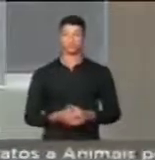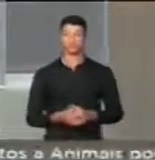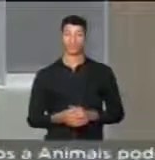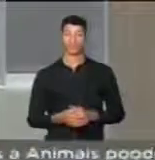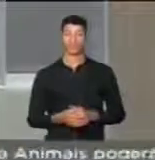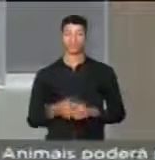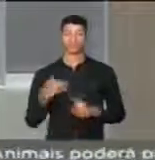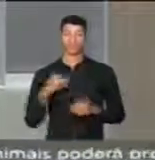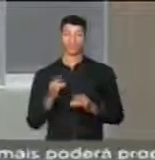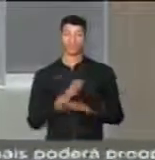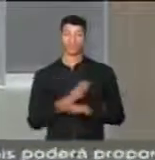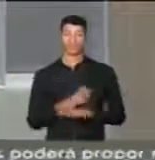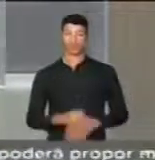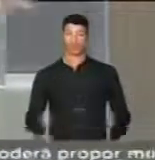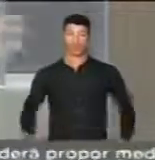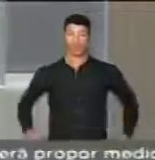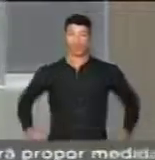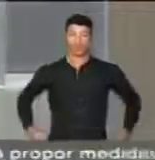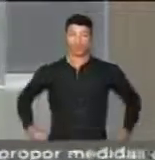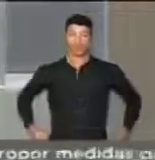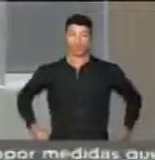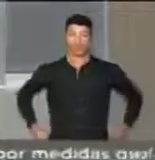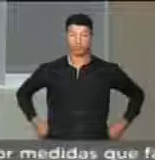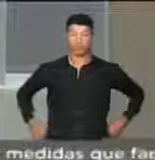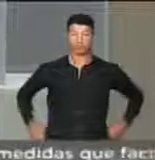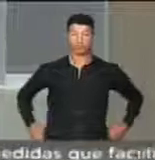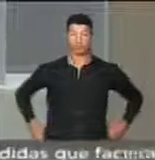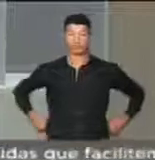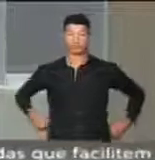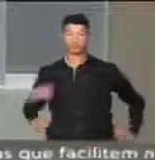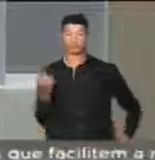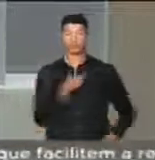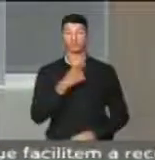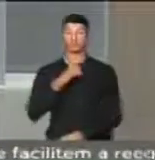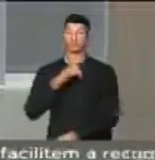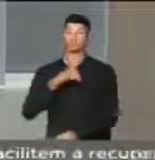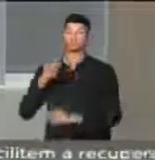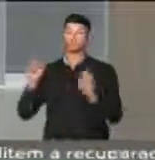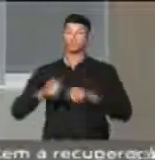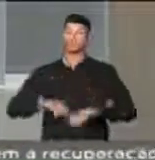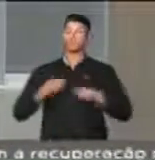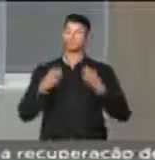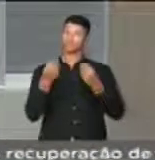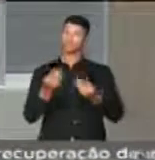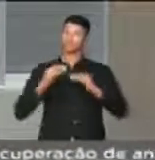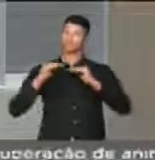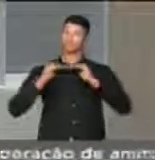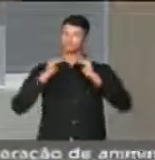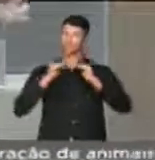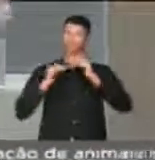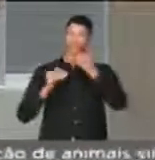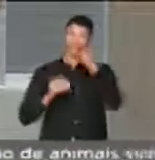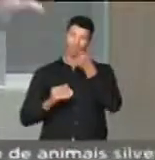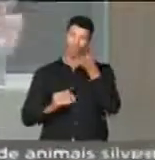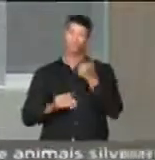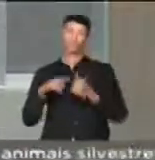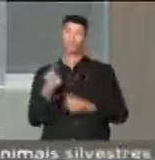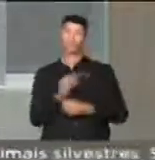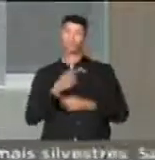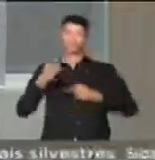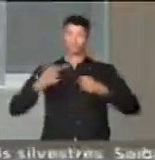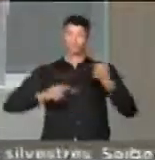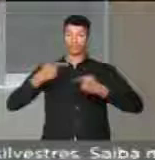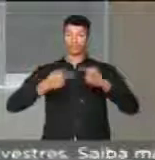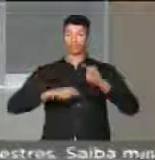Eu concluo, senhor presidente. Salvo melhor juízo, nós teríamos condições de dar uma estabilidade melhor na nossa